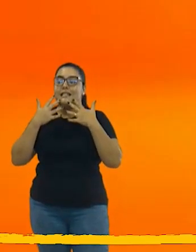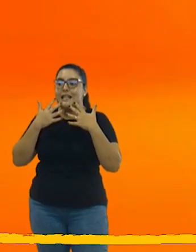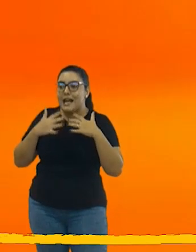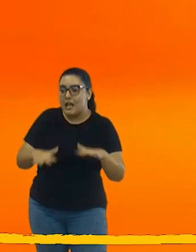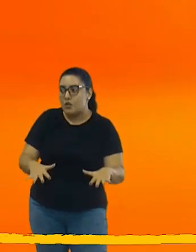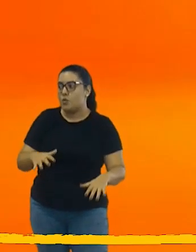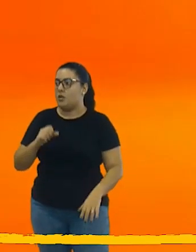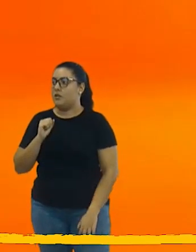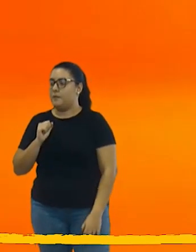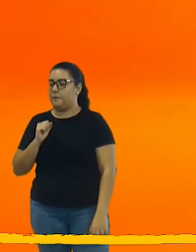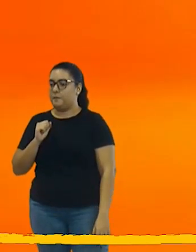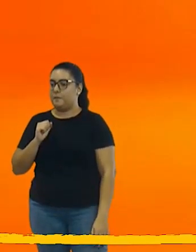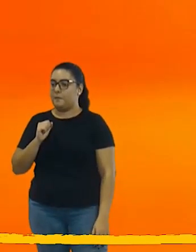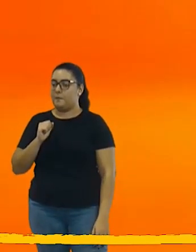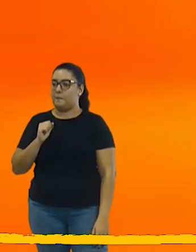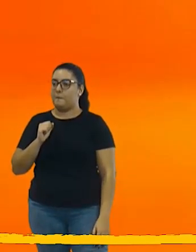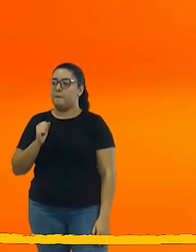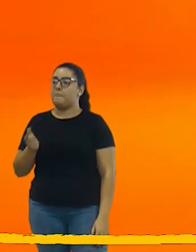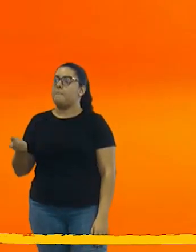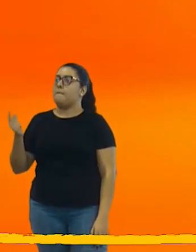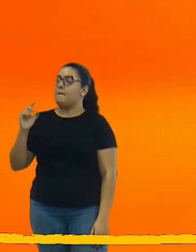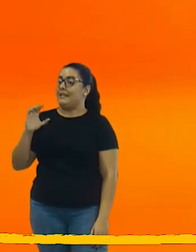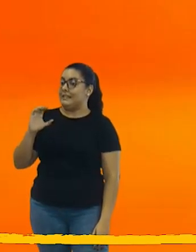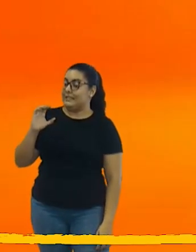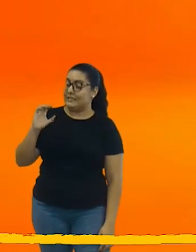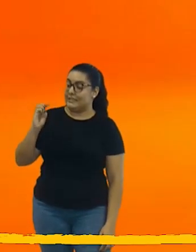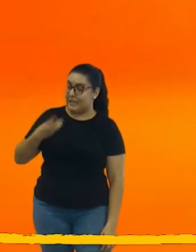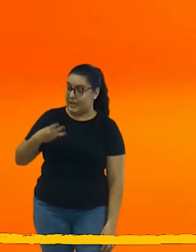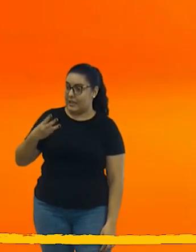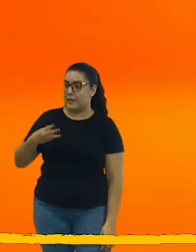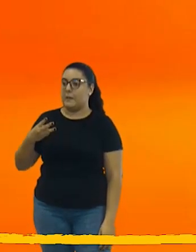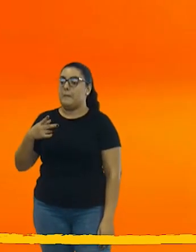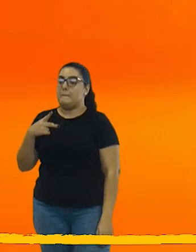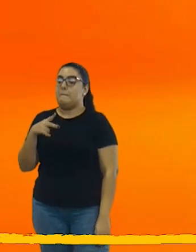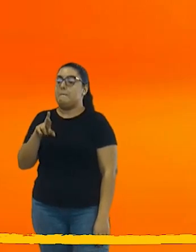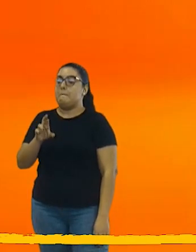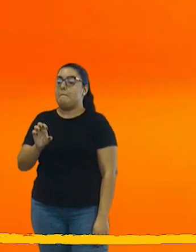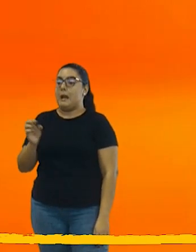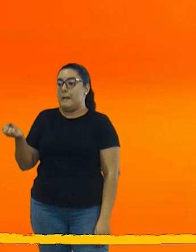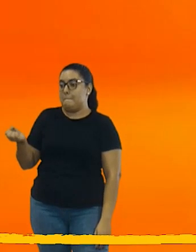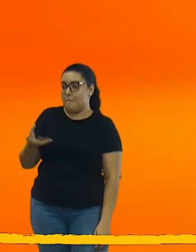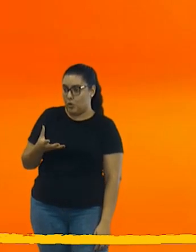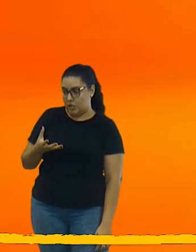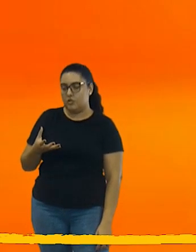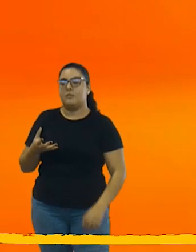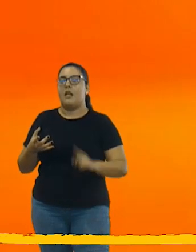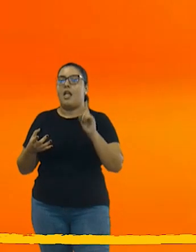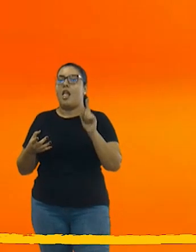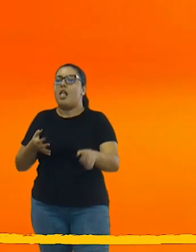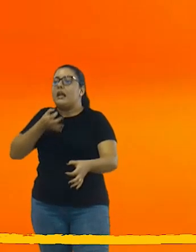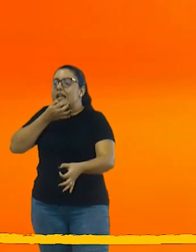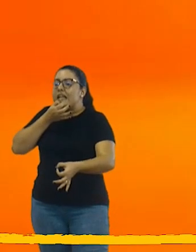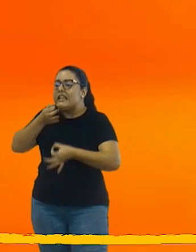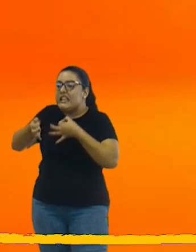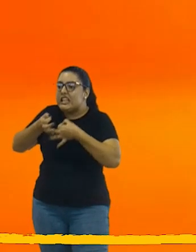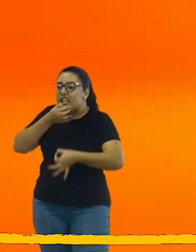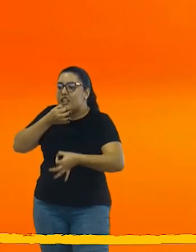é determinista, o regionalismo pré-modernista é